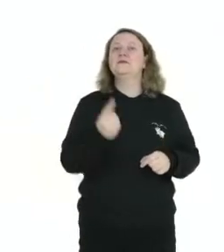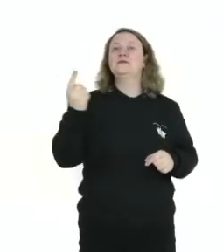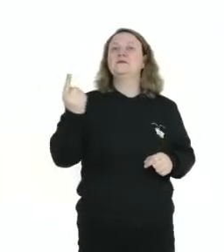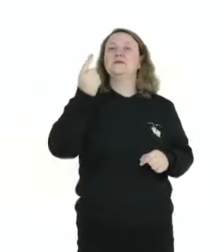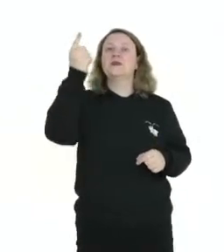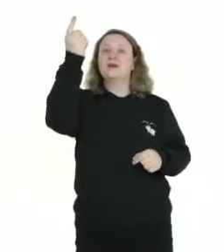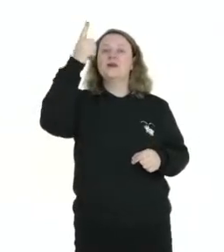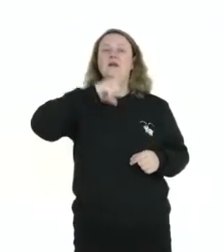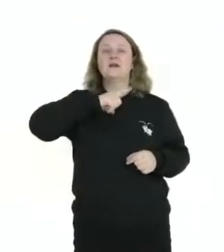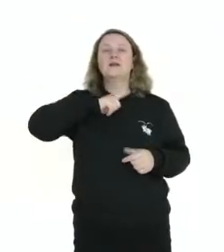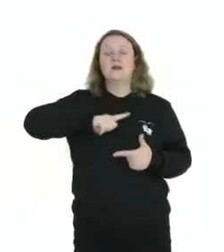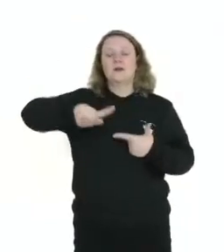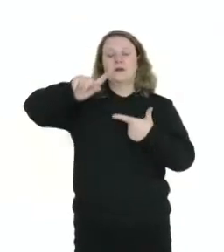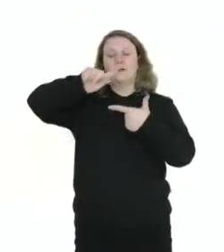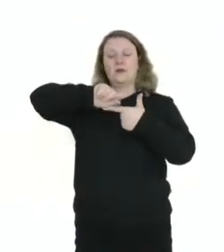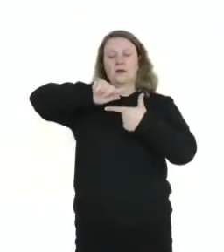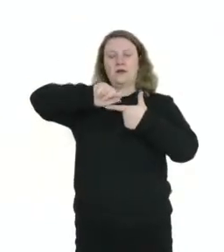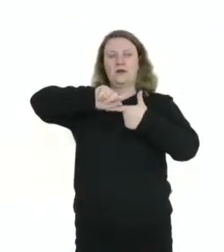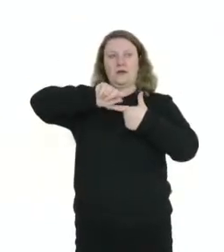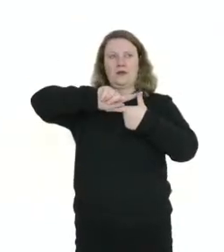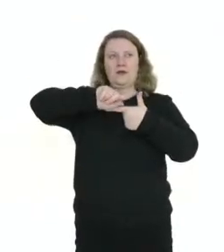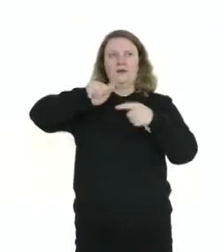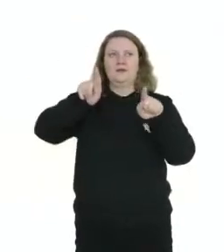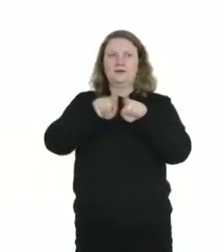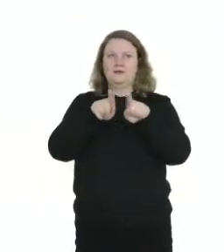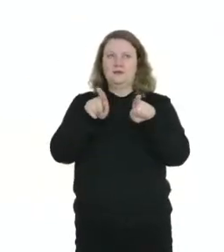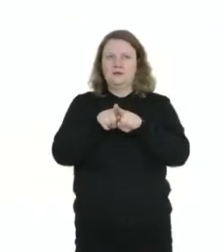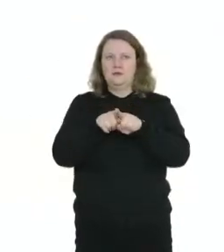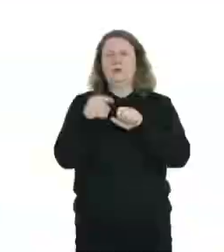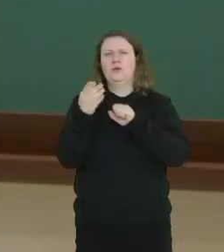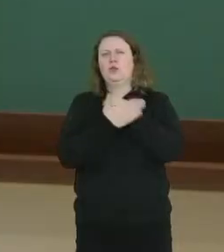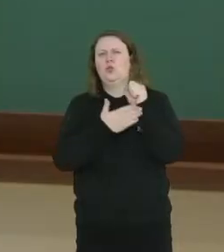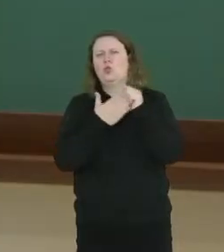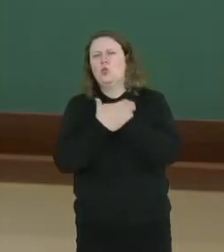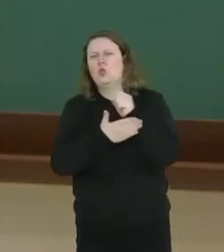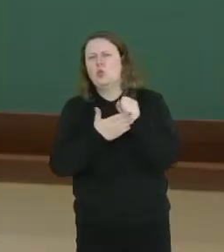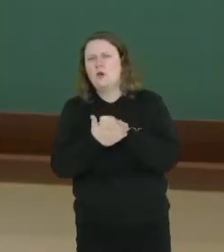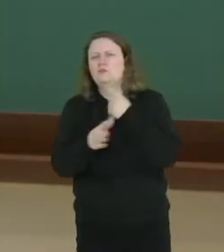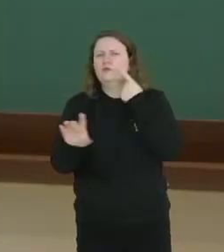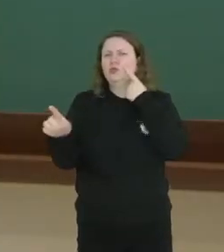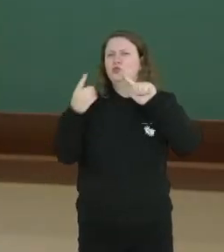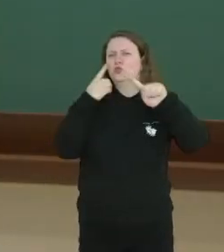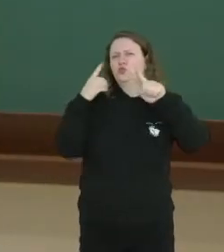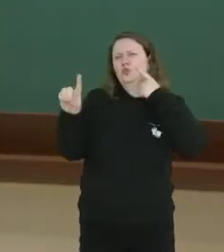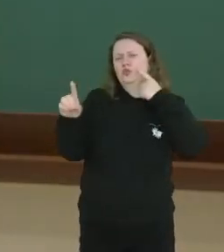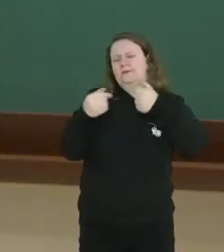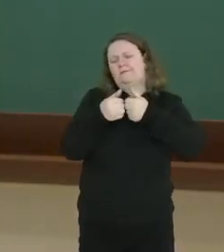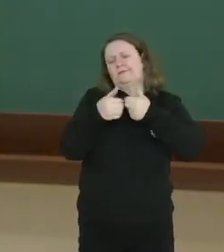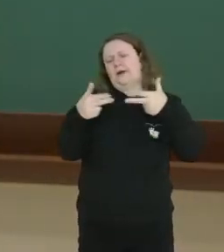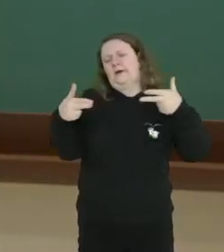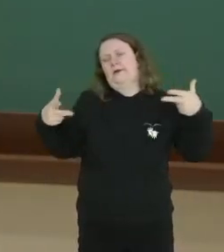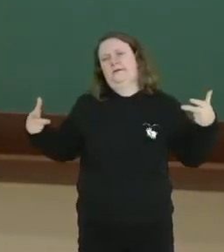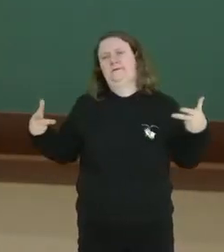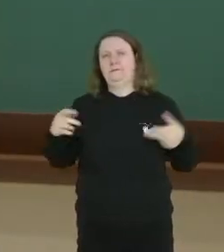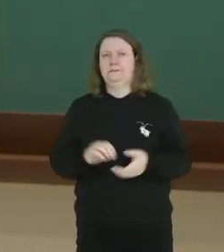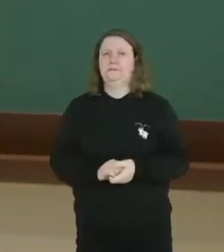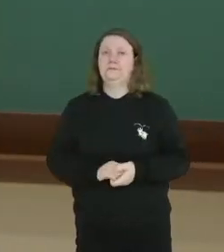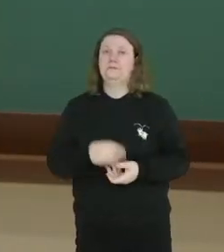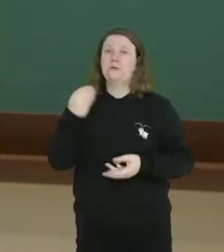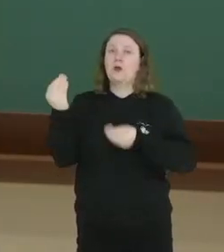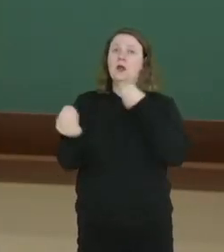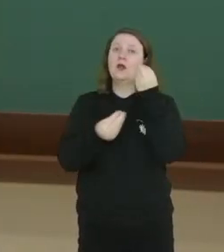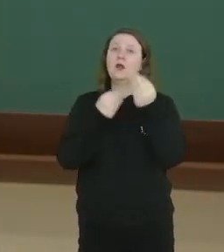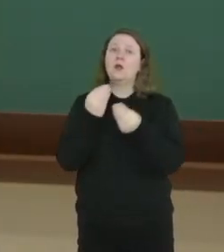temos um triângulo retângulo. Então, ele é a base para muitas descobertas, muitas. E como que a gente enuncia